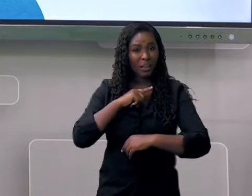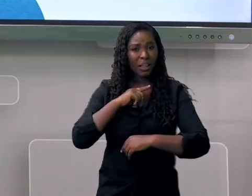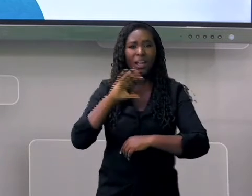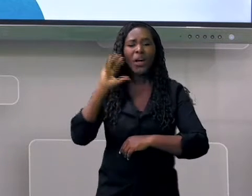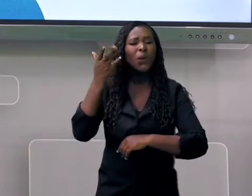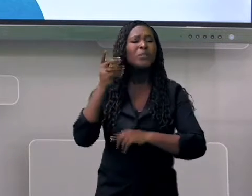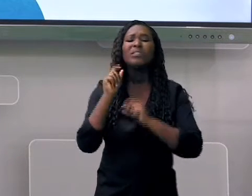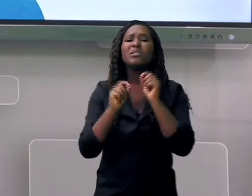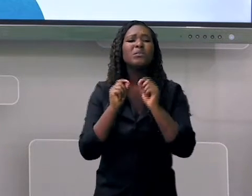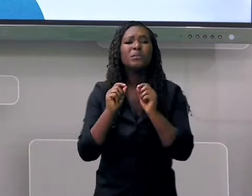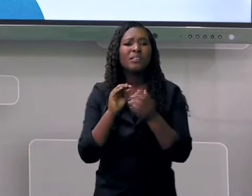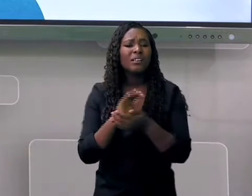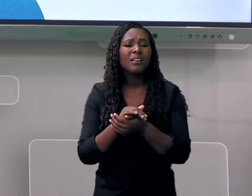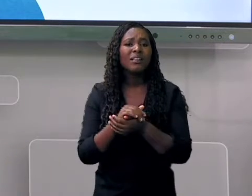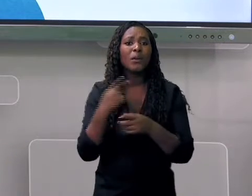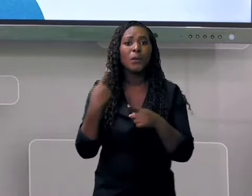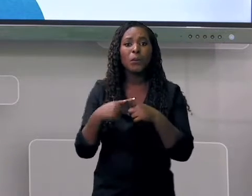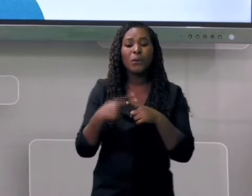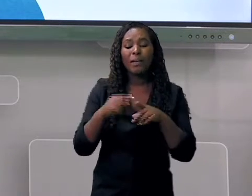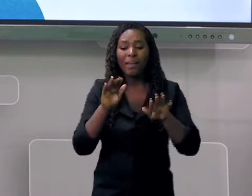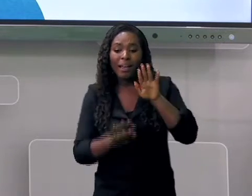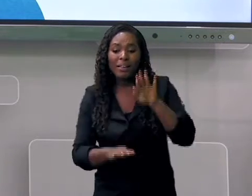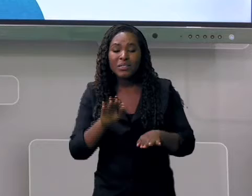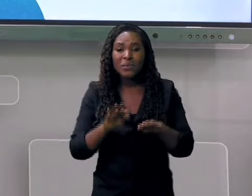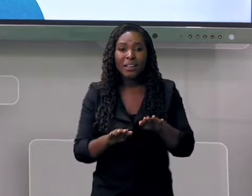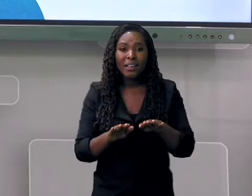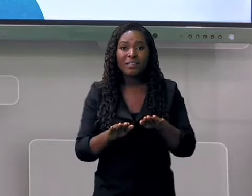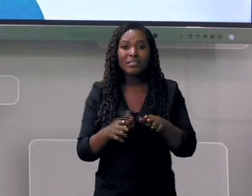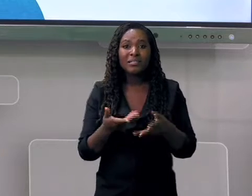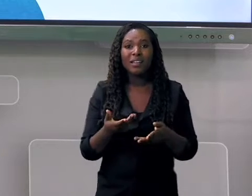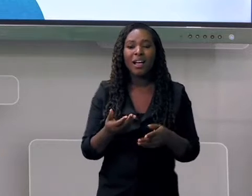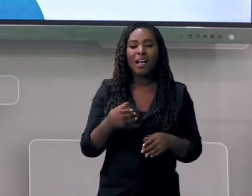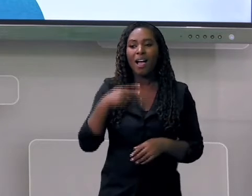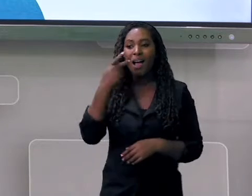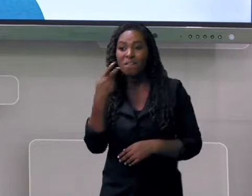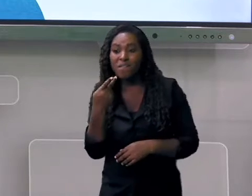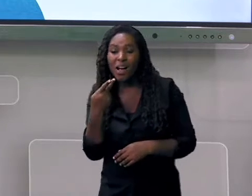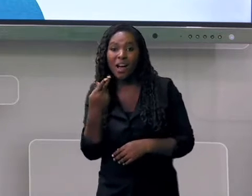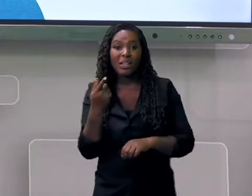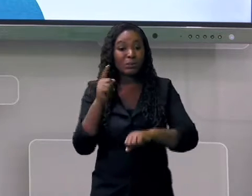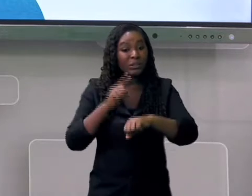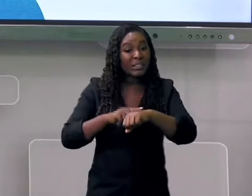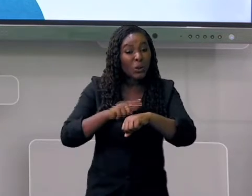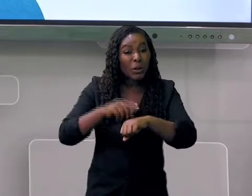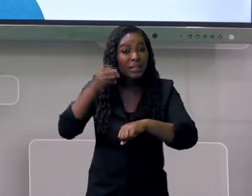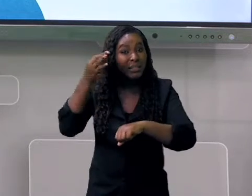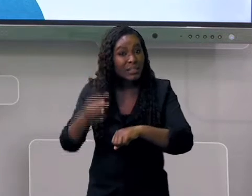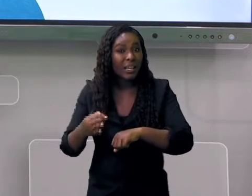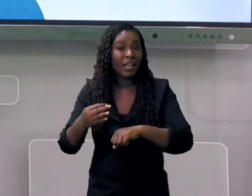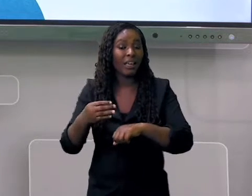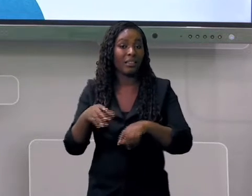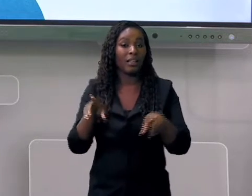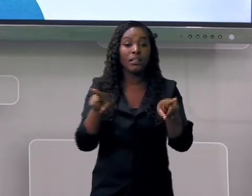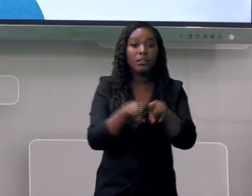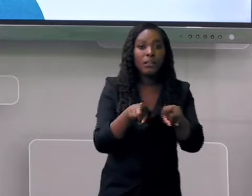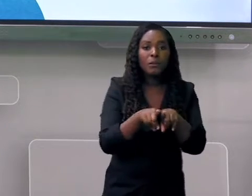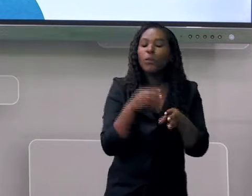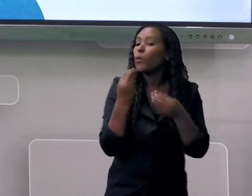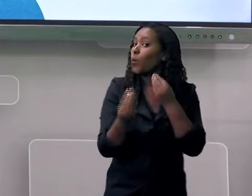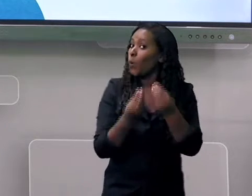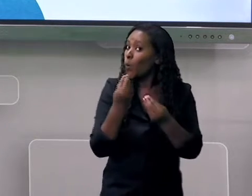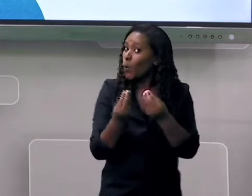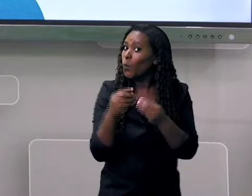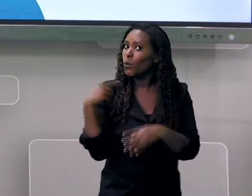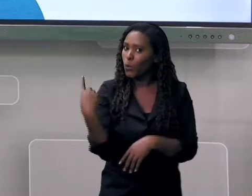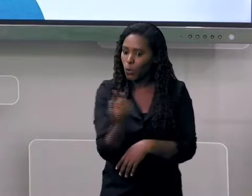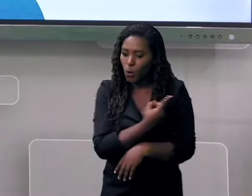para o desenvolvimento da fala e também como nós podemos estimular a comunicação da criança autista desde